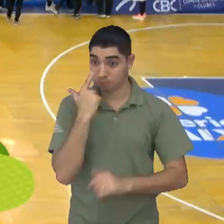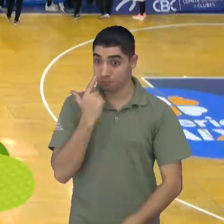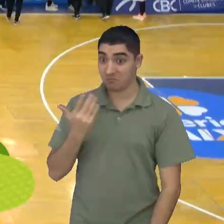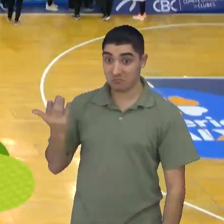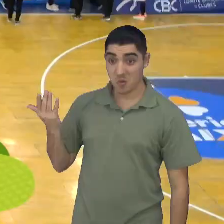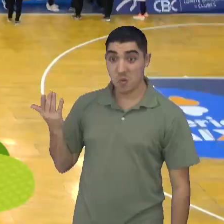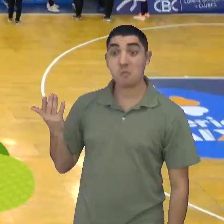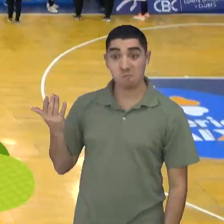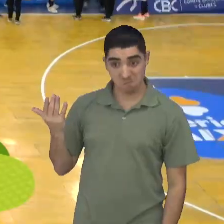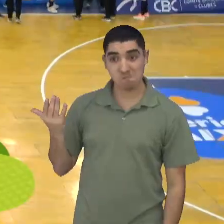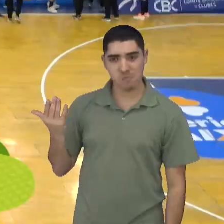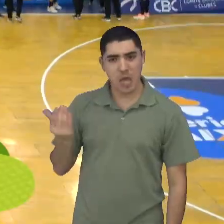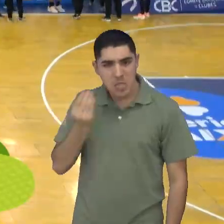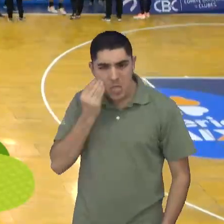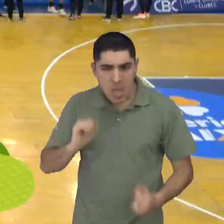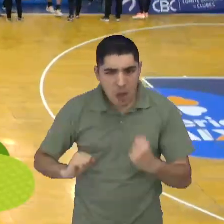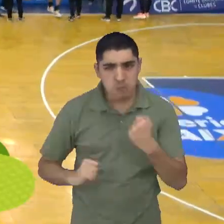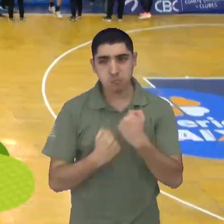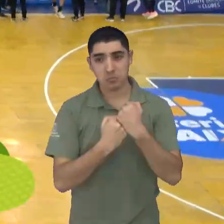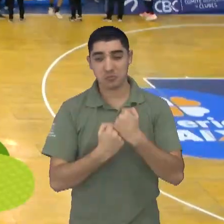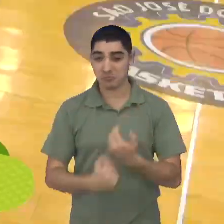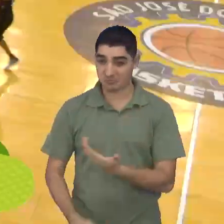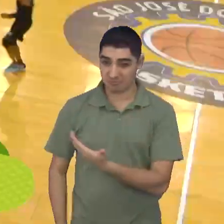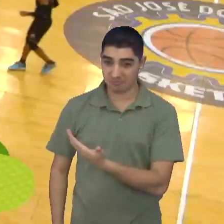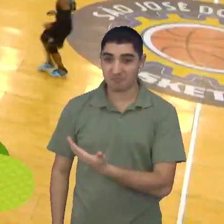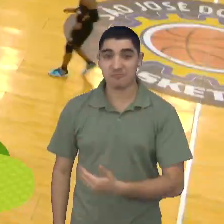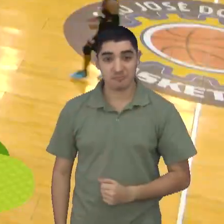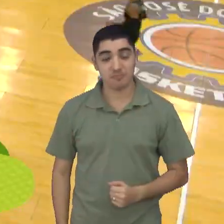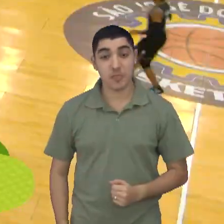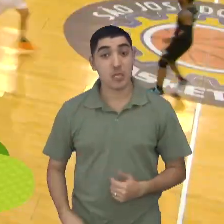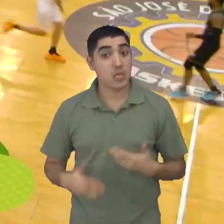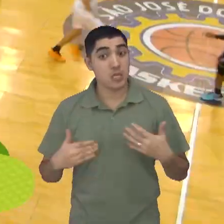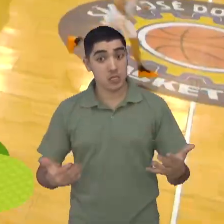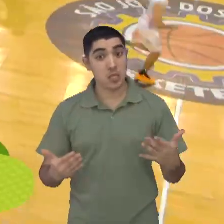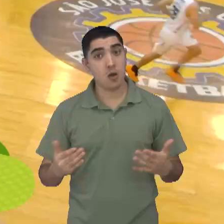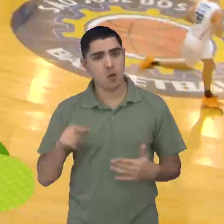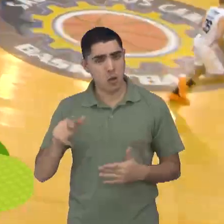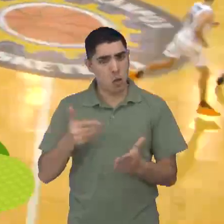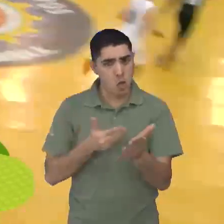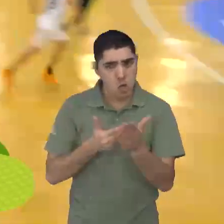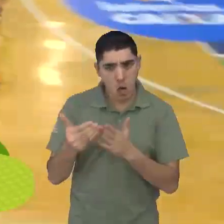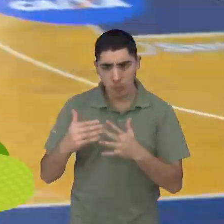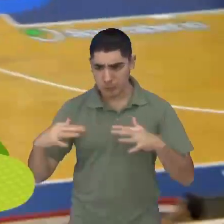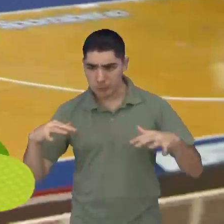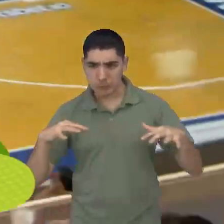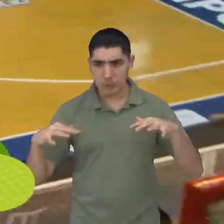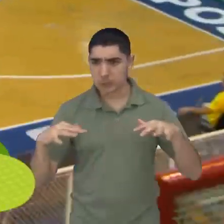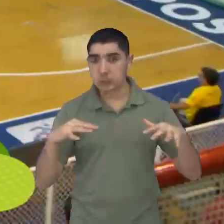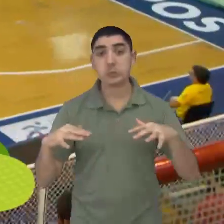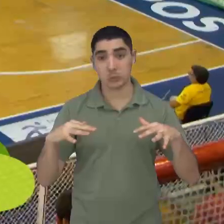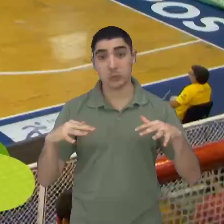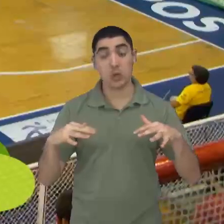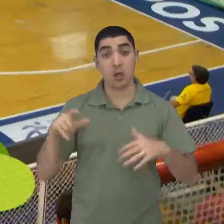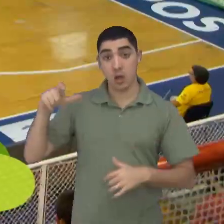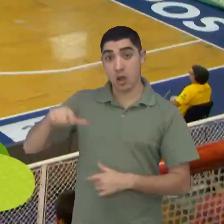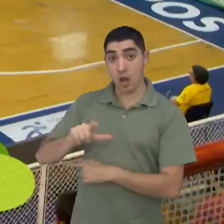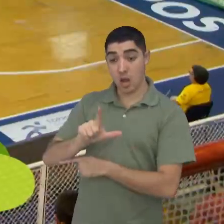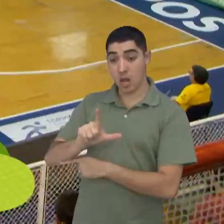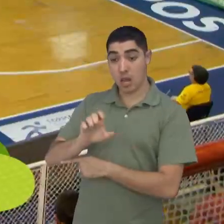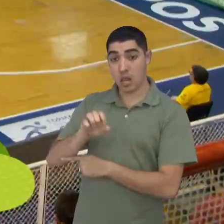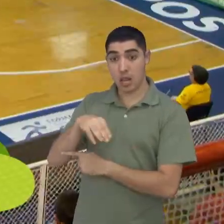de Moura para apoiar o time. E o começo da partida foi equilibrado. O argentino Lema